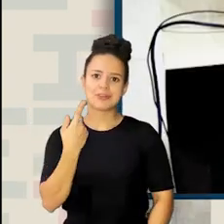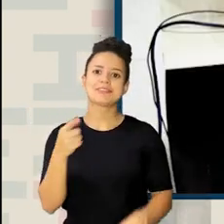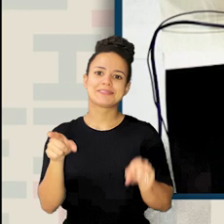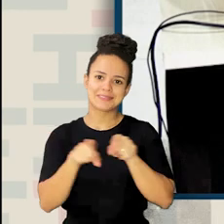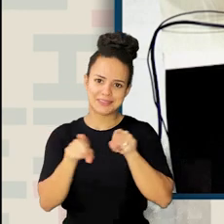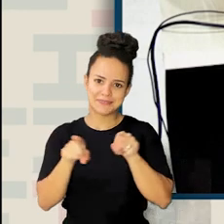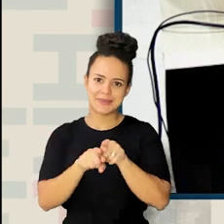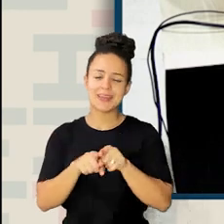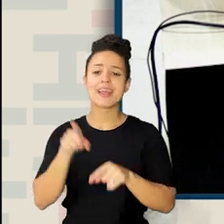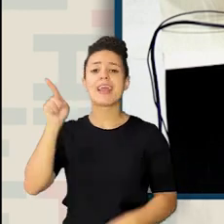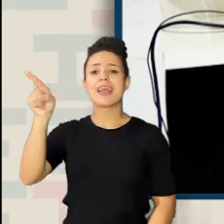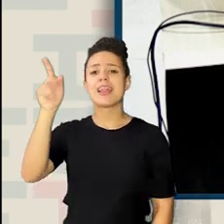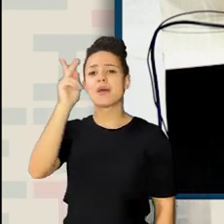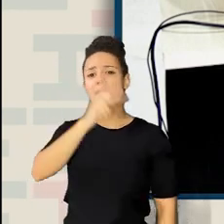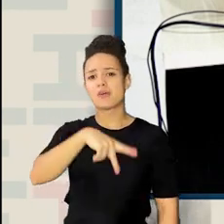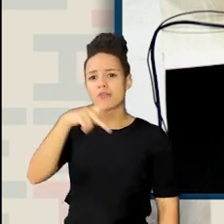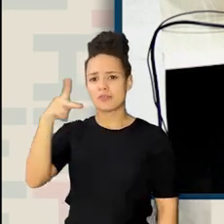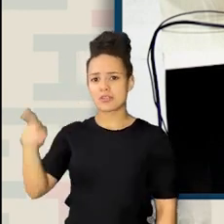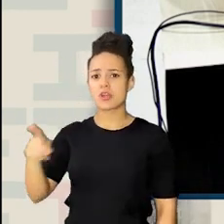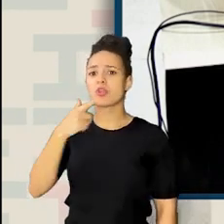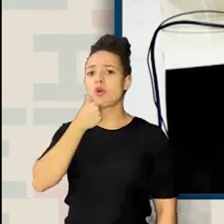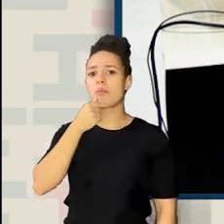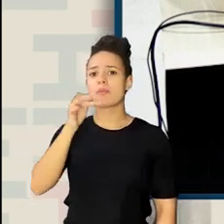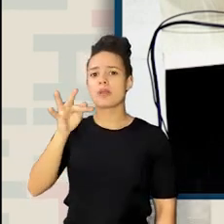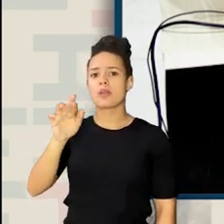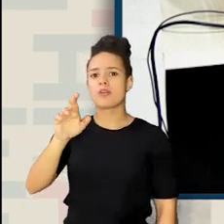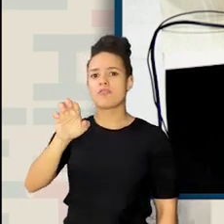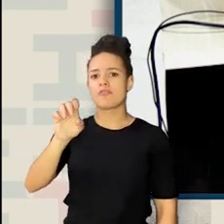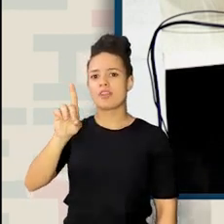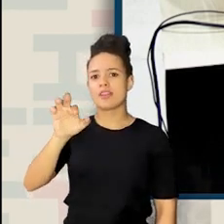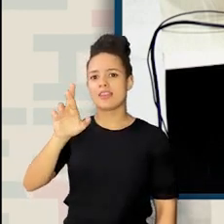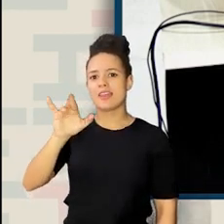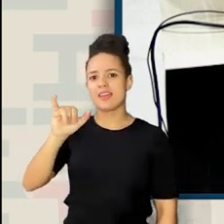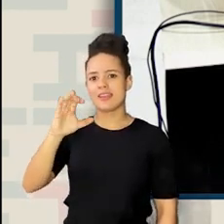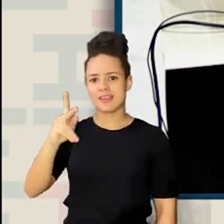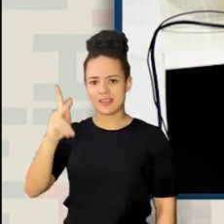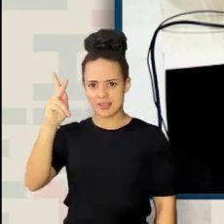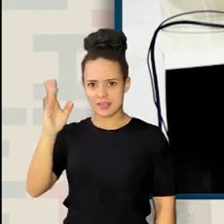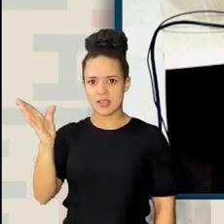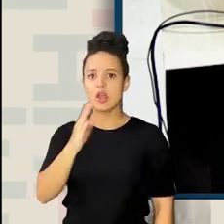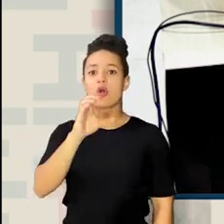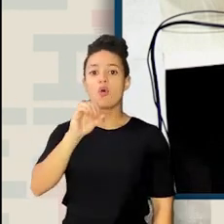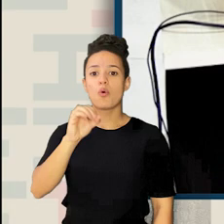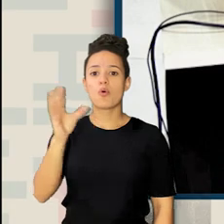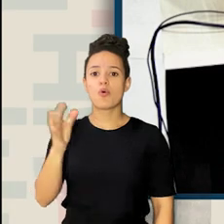tá? Ele era professor do Frederico Grande, o rei Frederico, né?